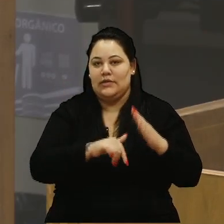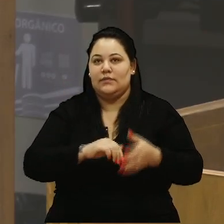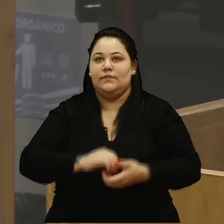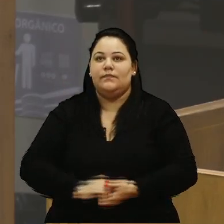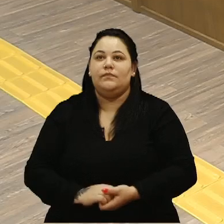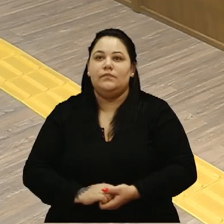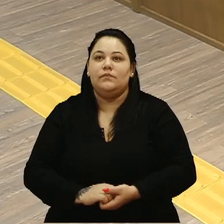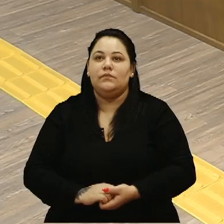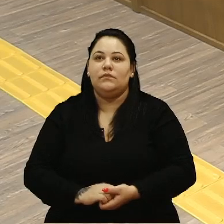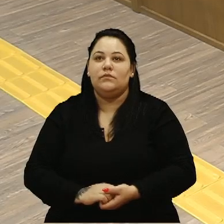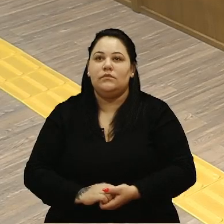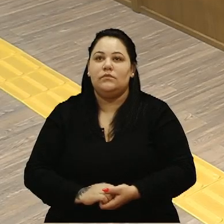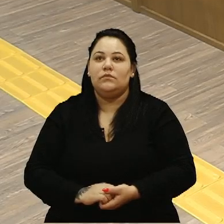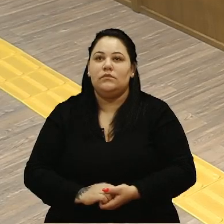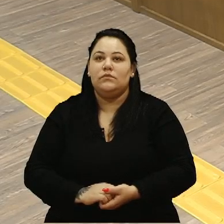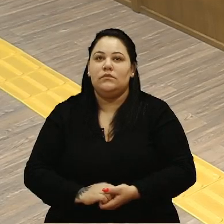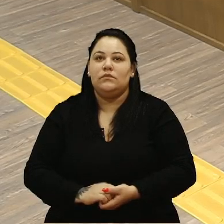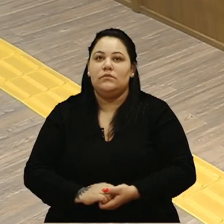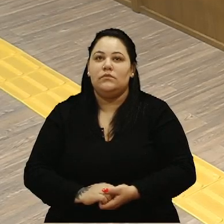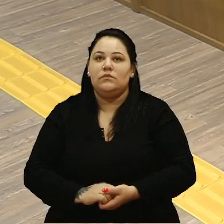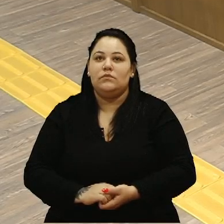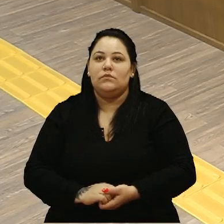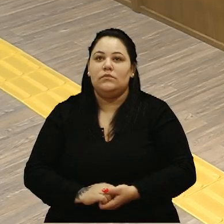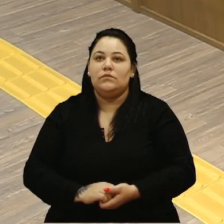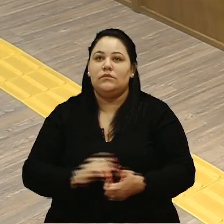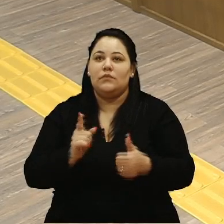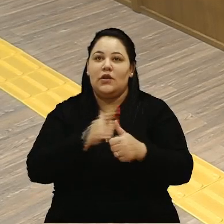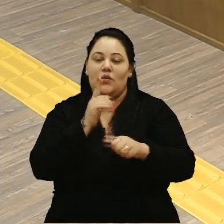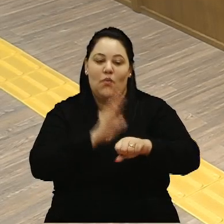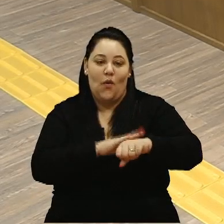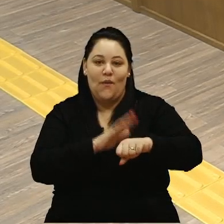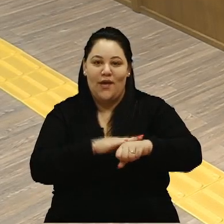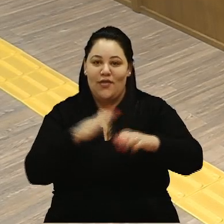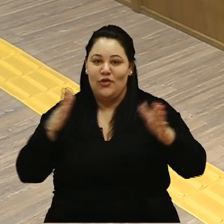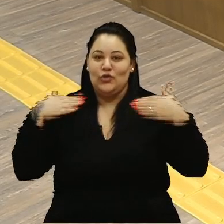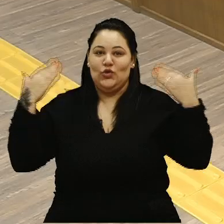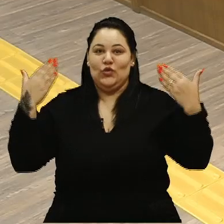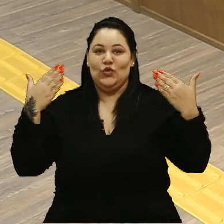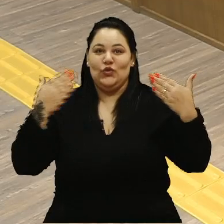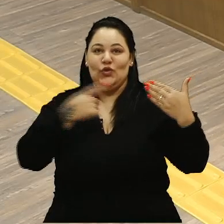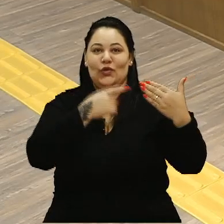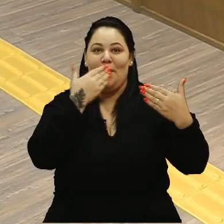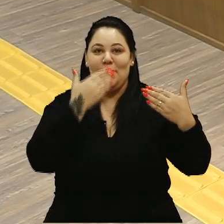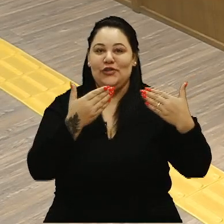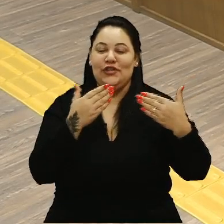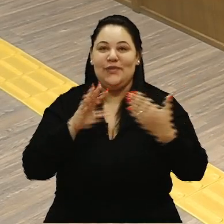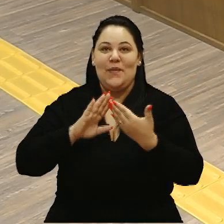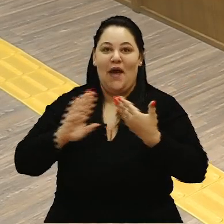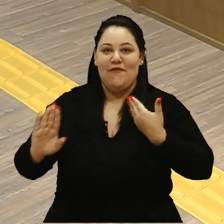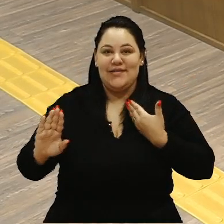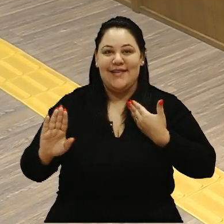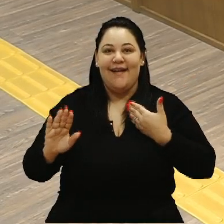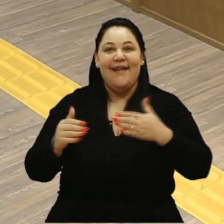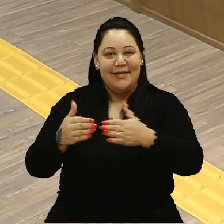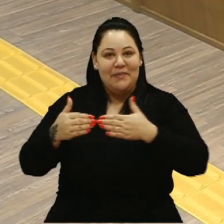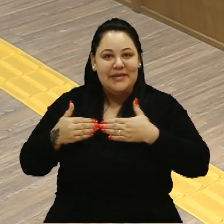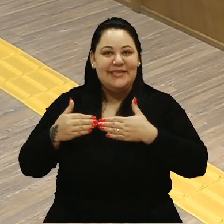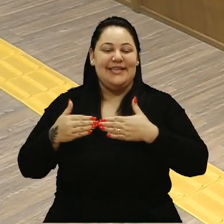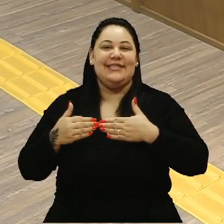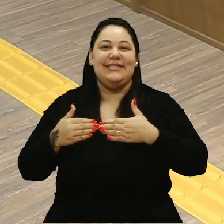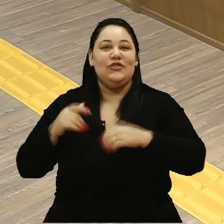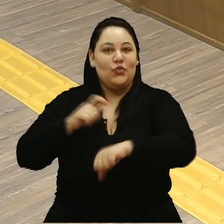vereador. De imediato. Né, no primeiro momento, até tomei um susto, viu, quando falaram e o senhor está pedindo a licença,